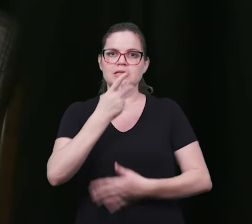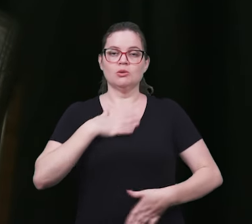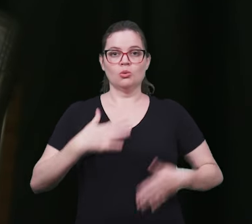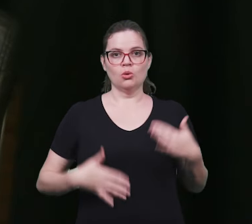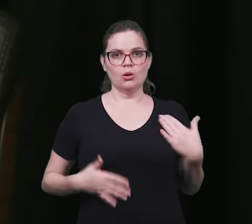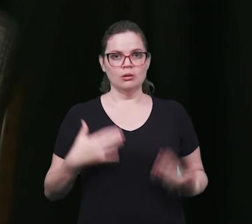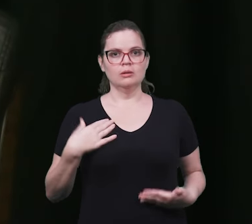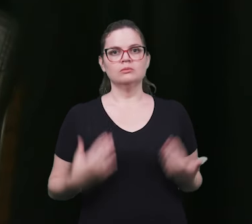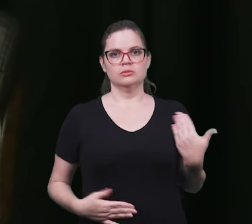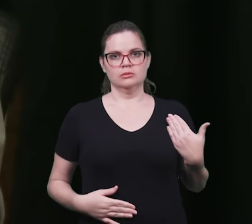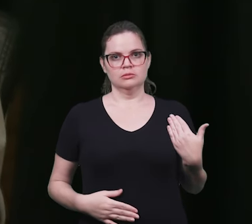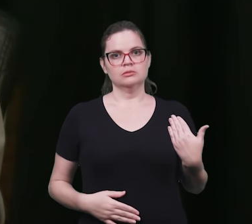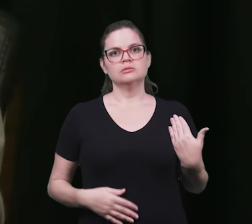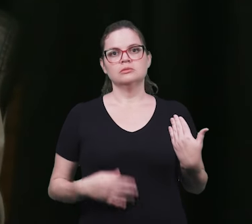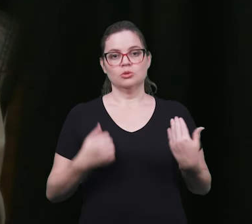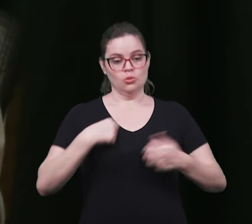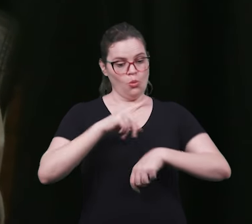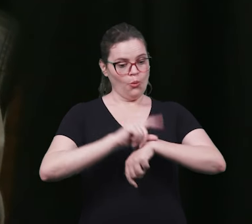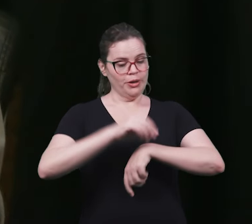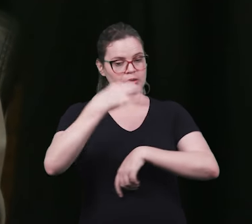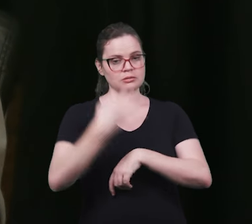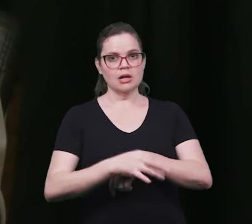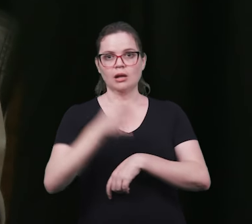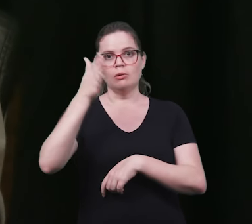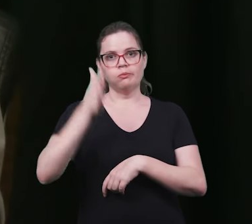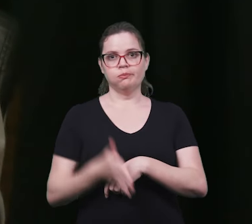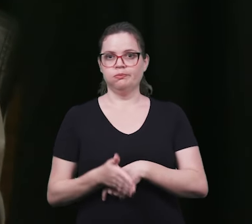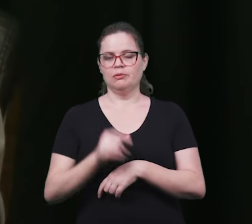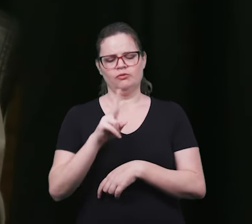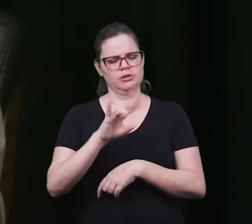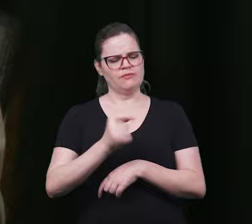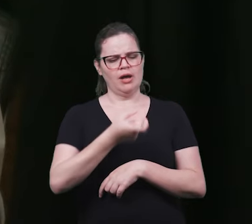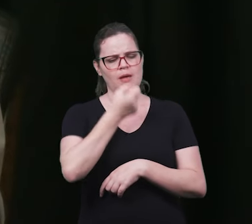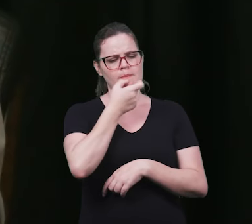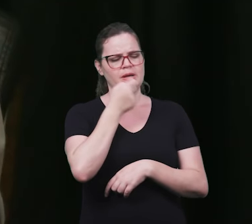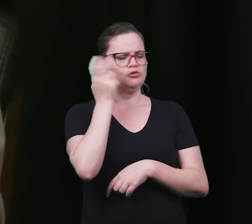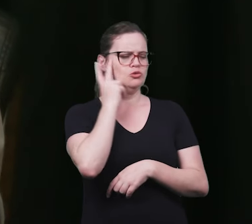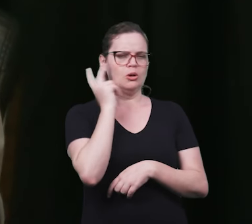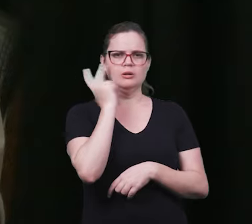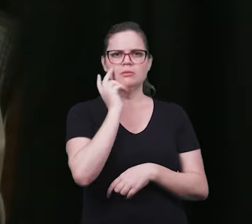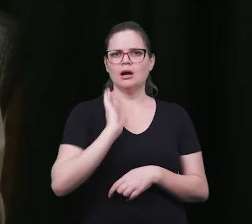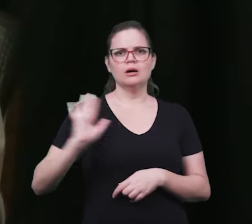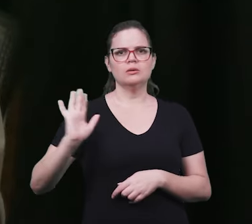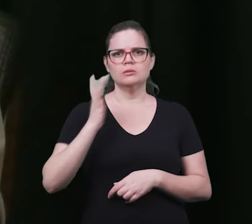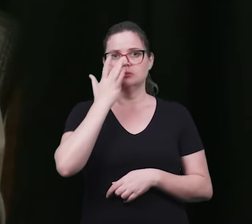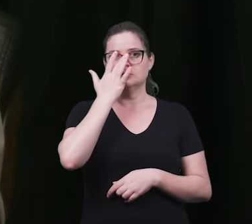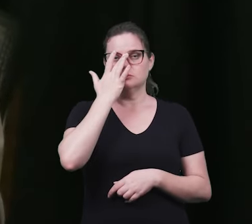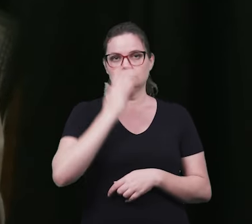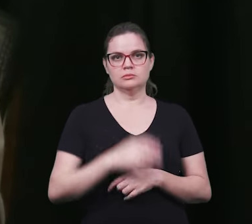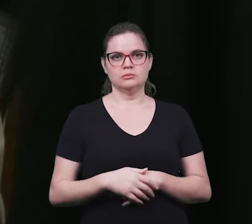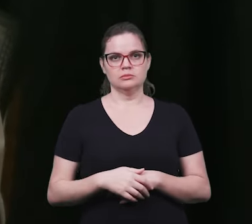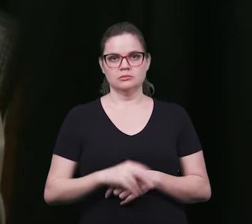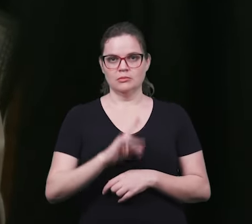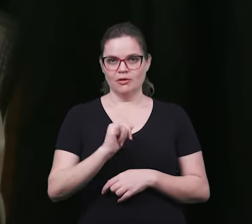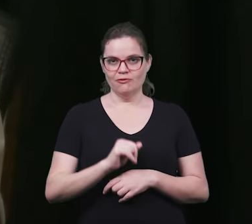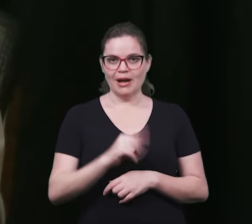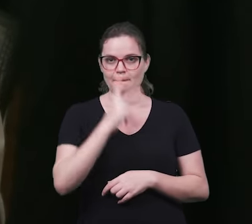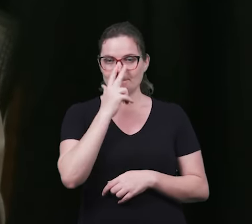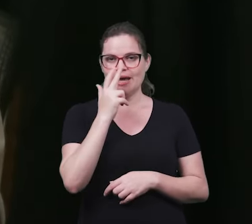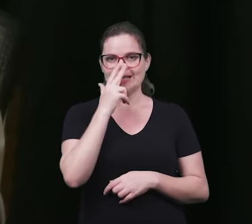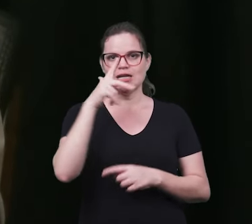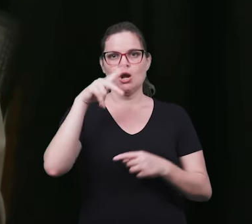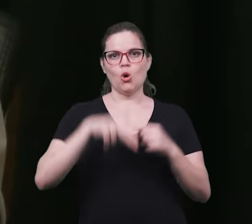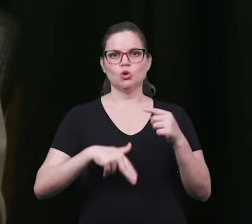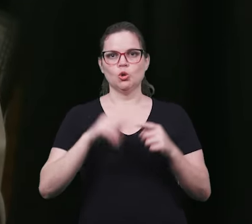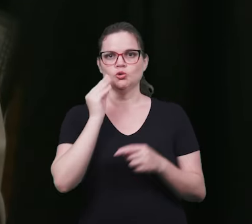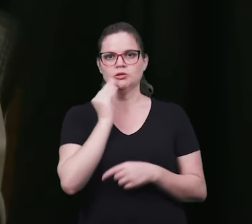aquele medicamento. Exatamente. Naqueles horários. Então, você vai tomar o medicamento normalmente, você não vai quebrar o jejum por